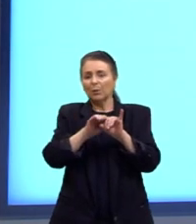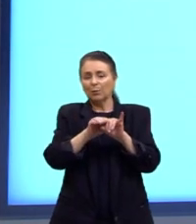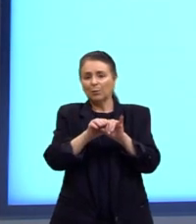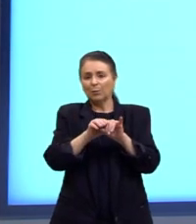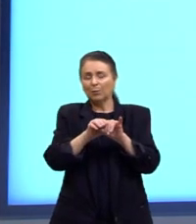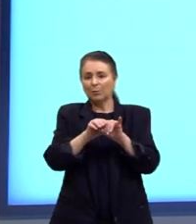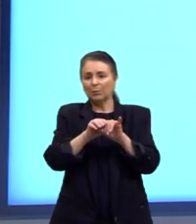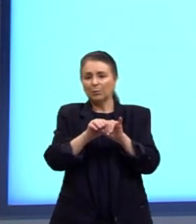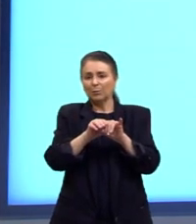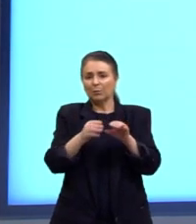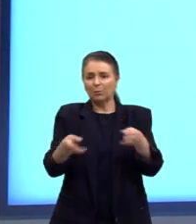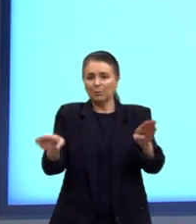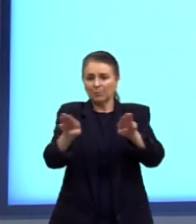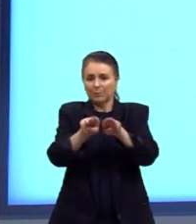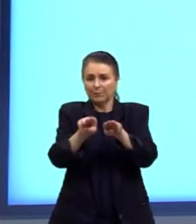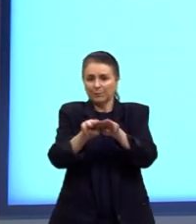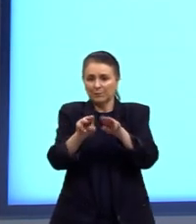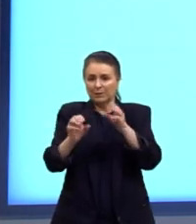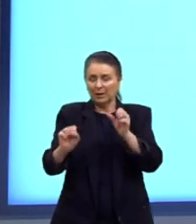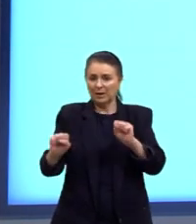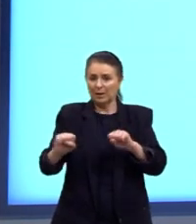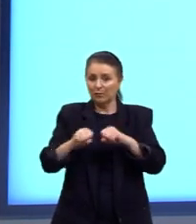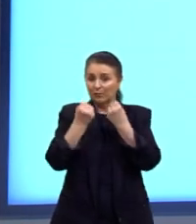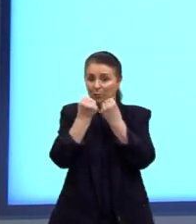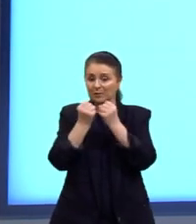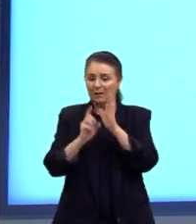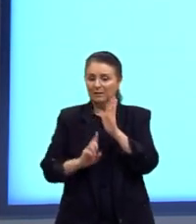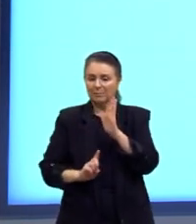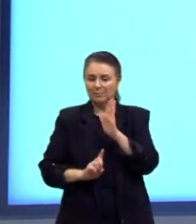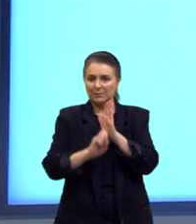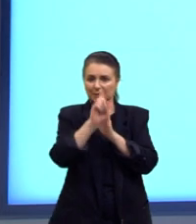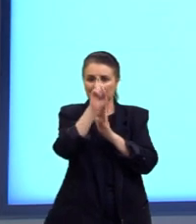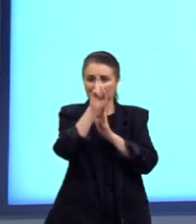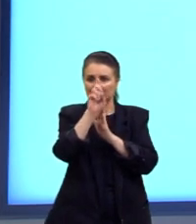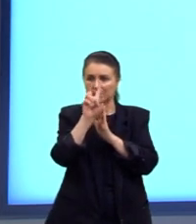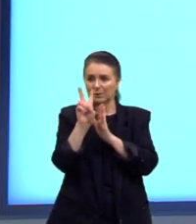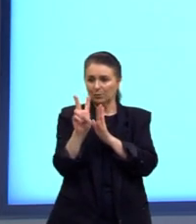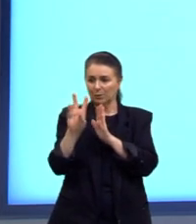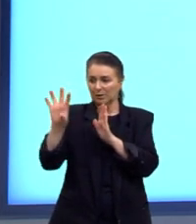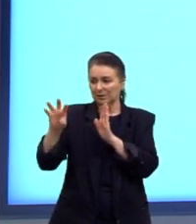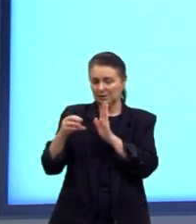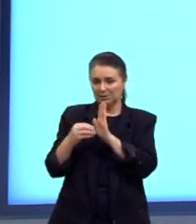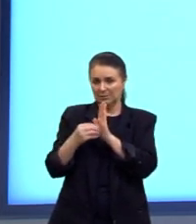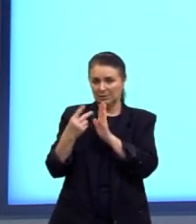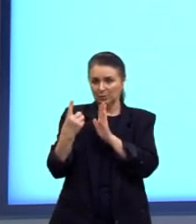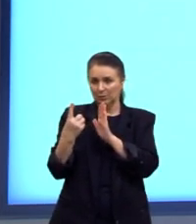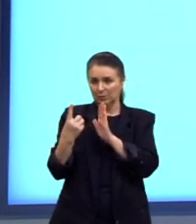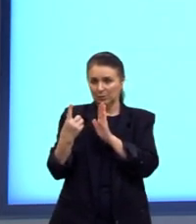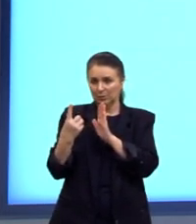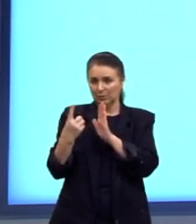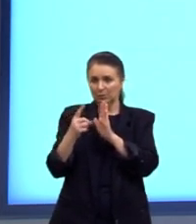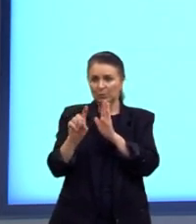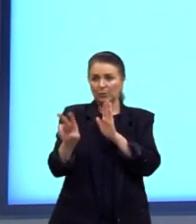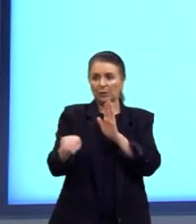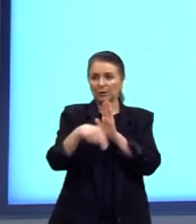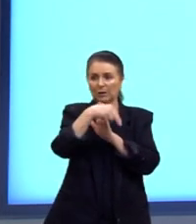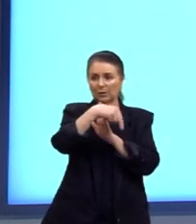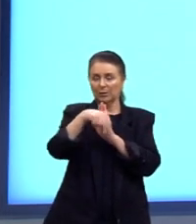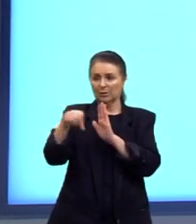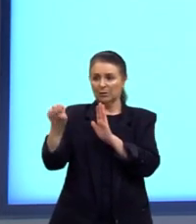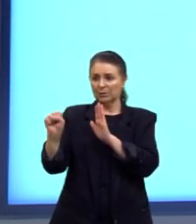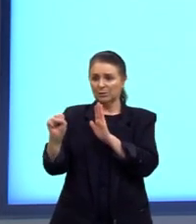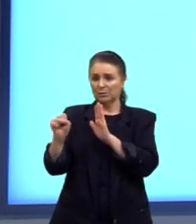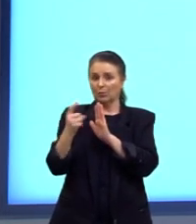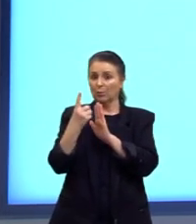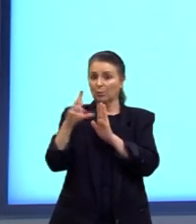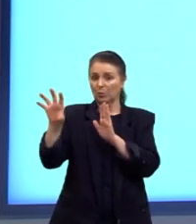E aqui, né, a gente vai ter a força magnética para cima. A gente tem um ímã aqui, tá? Tá entre um ímã, digamos assim. A